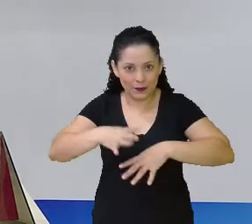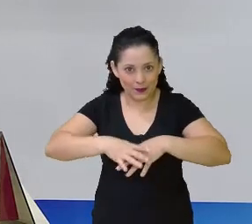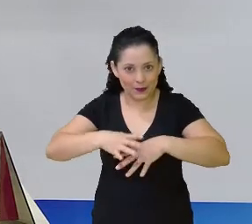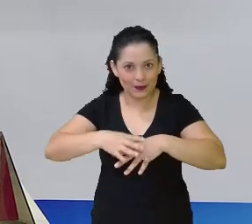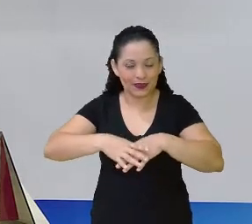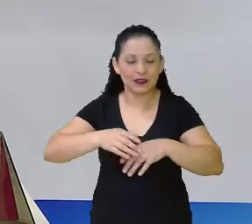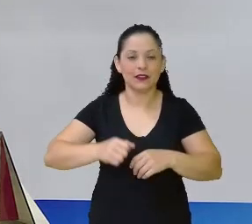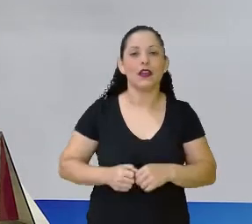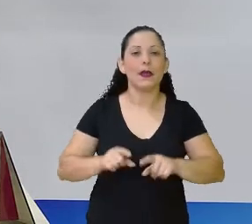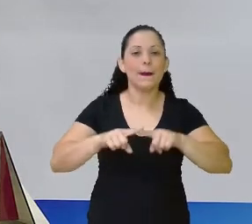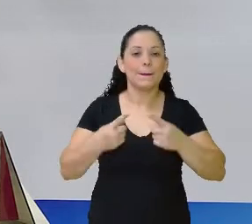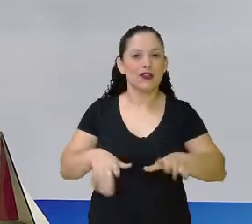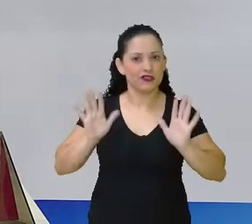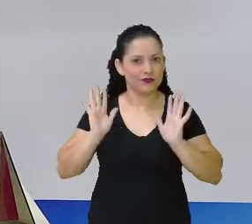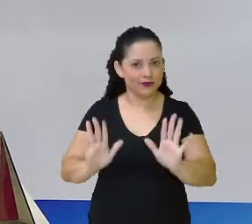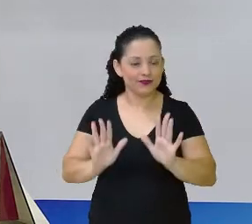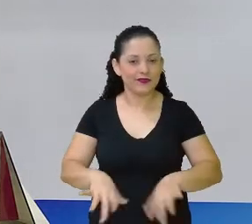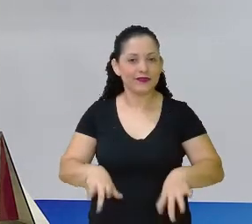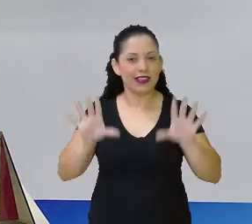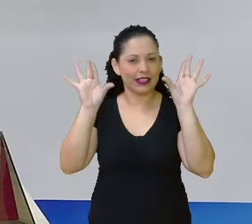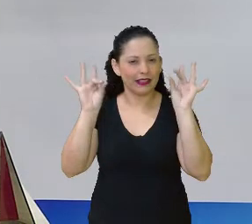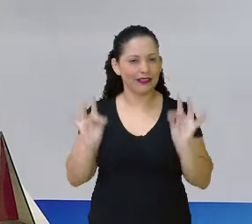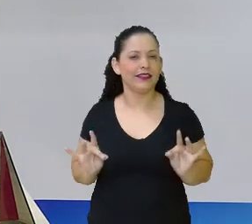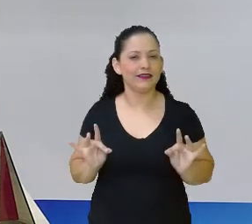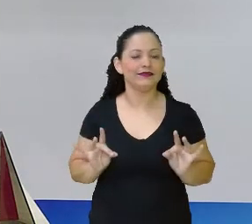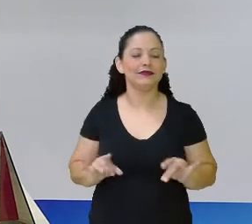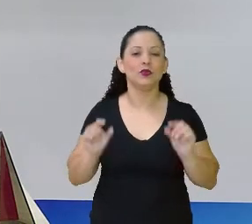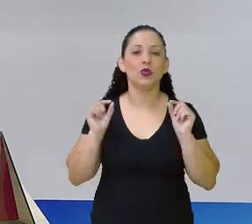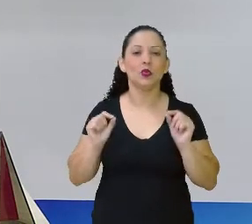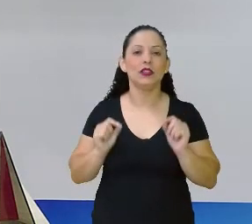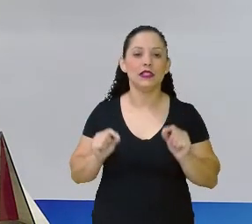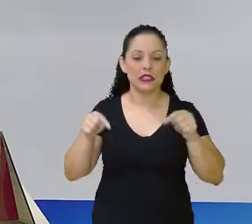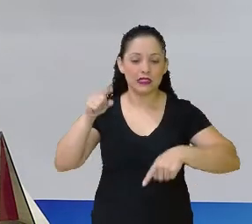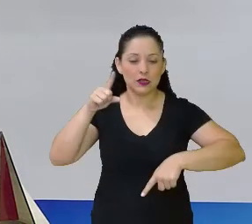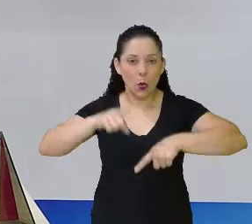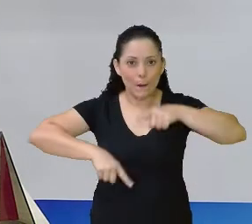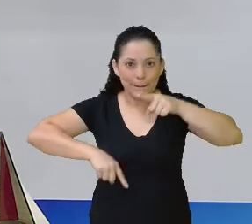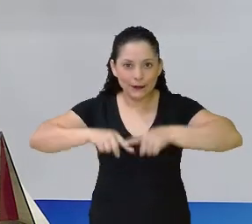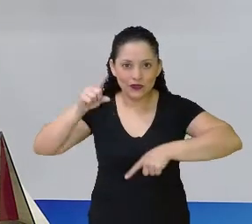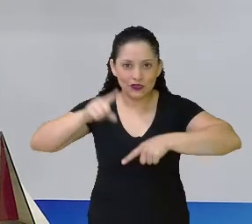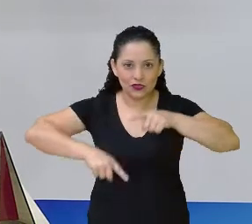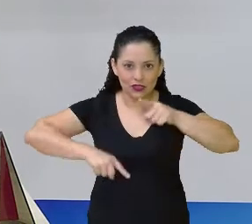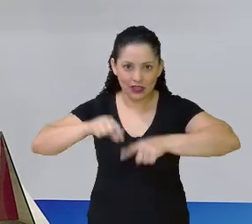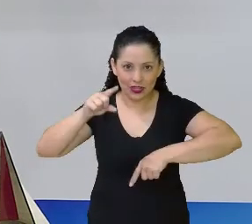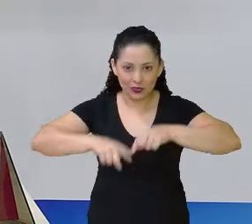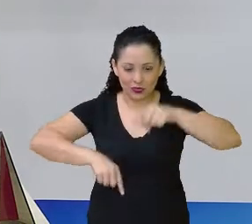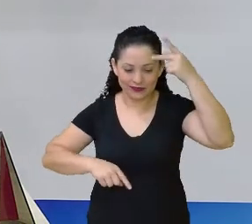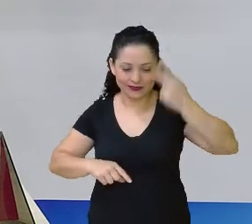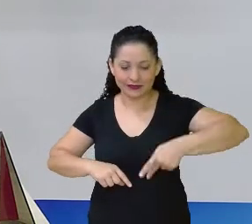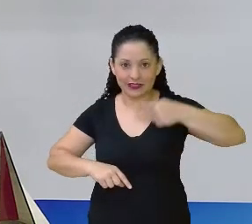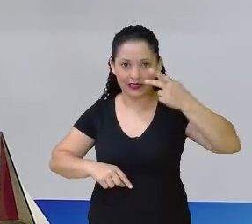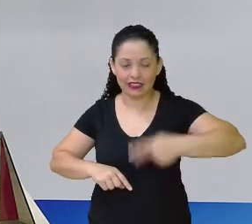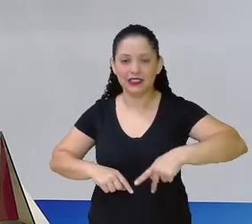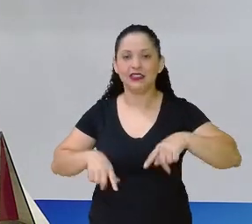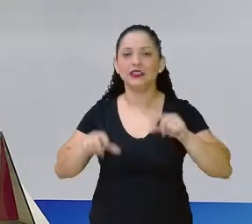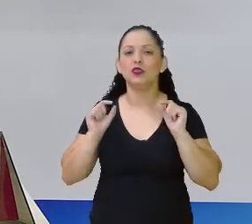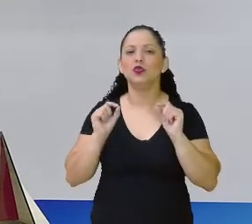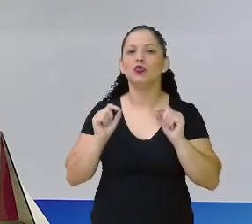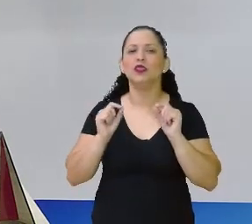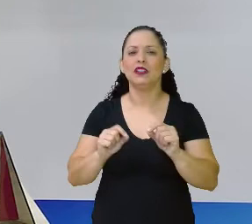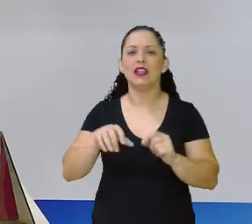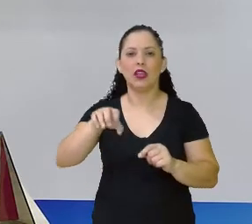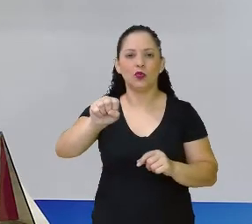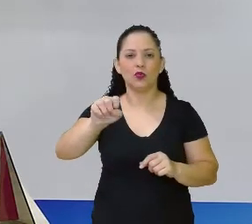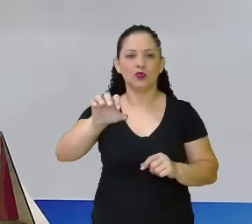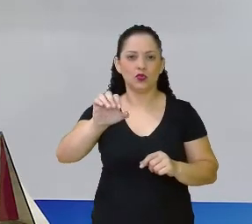detalhe. O poliedro é uma figura geométrica espacial, é um